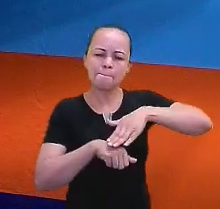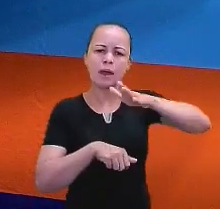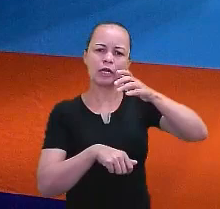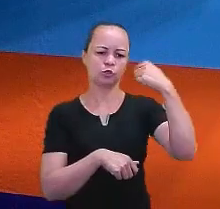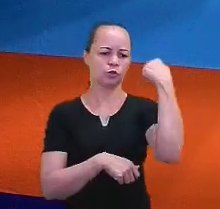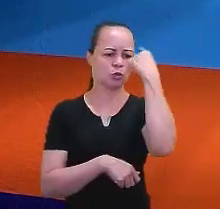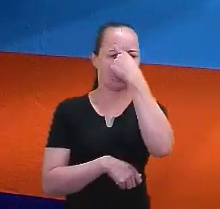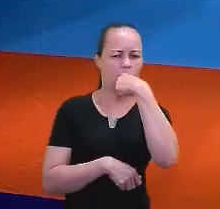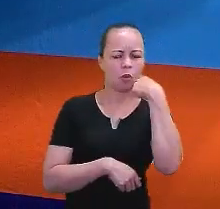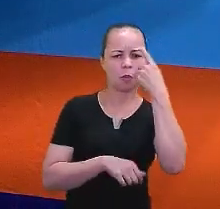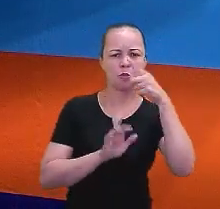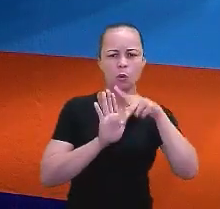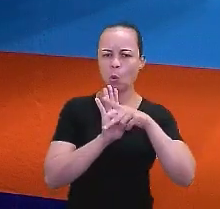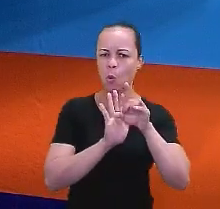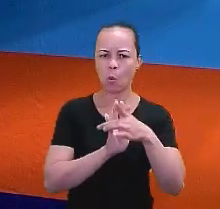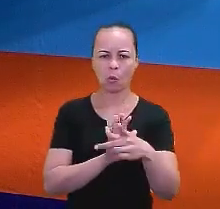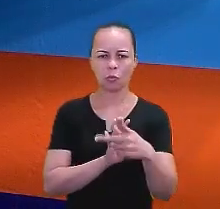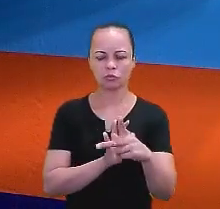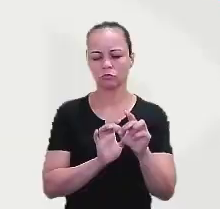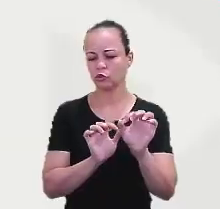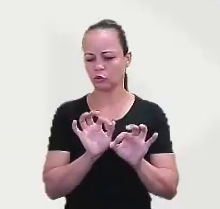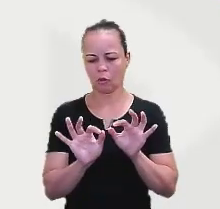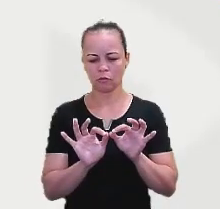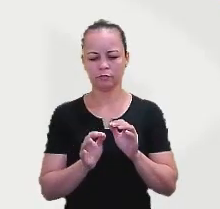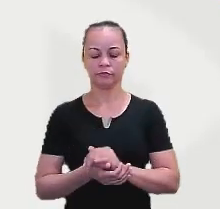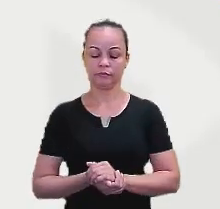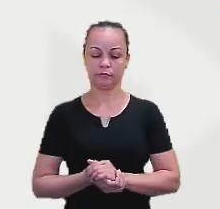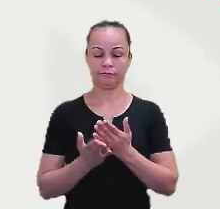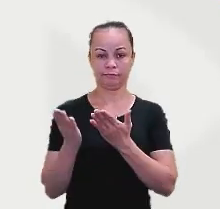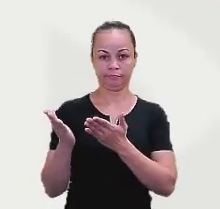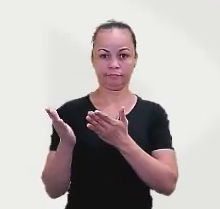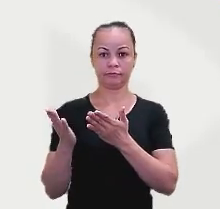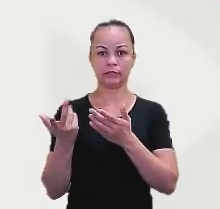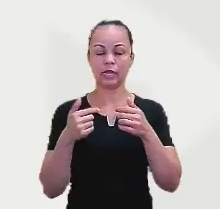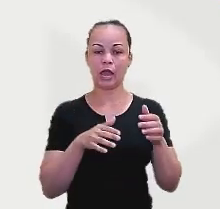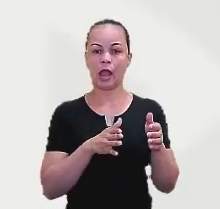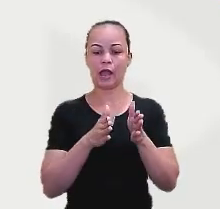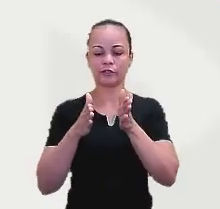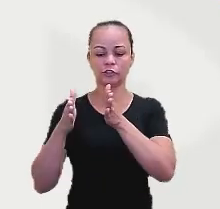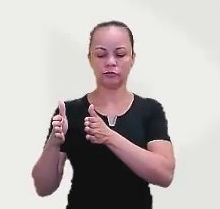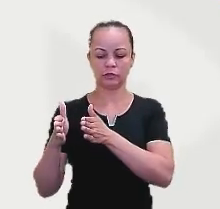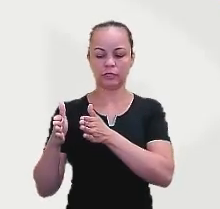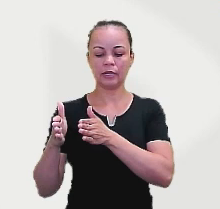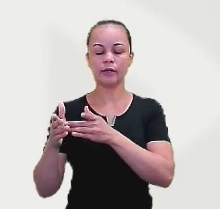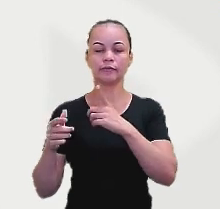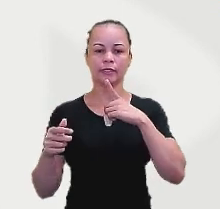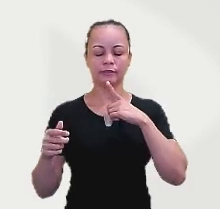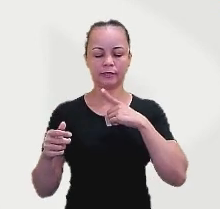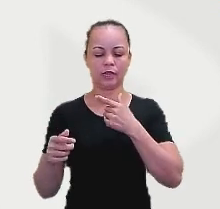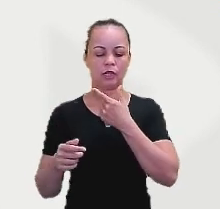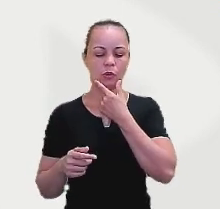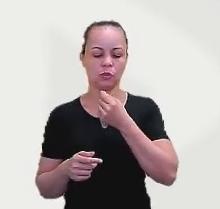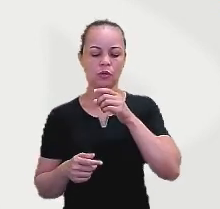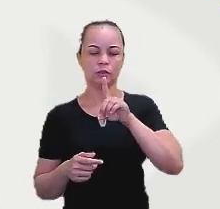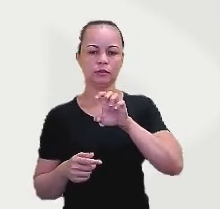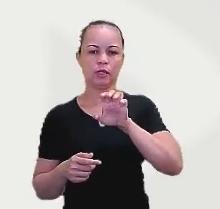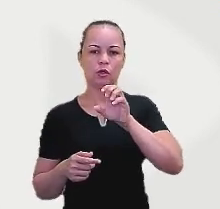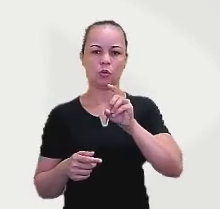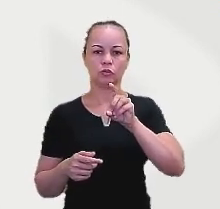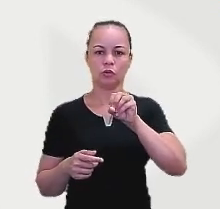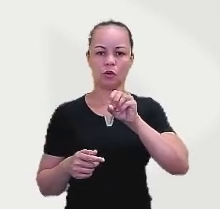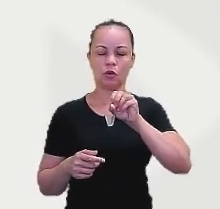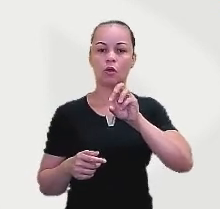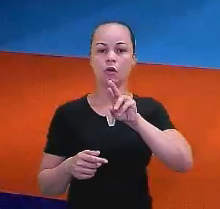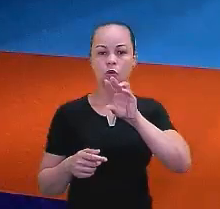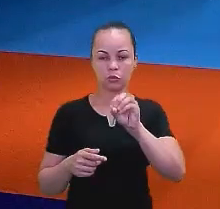eles defendiam. Por exemplo, aqui à esquerda do vídeo, vocês vão ver o Deodoro da Fonseca e o Floriano